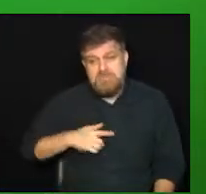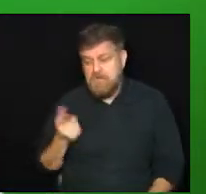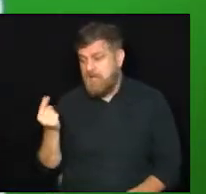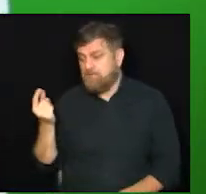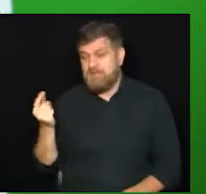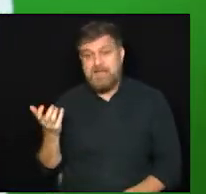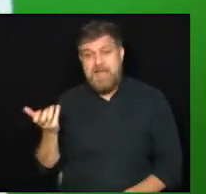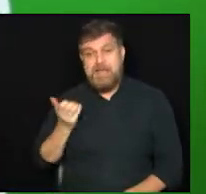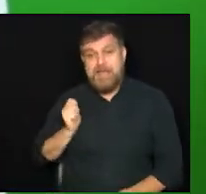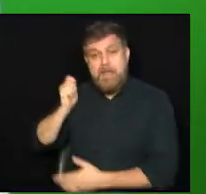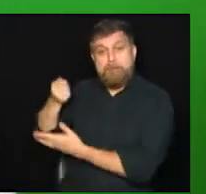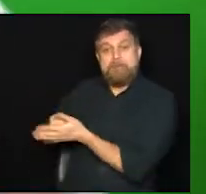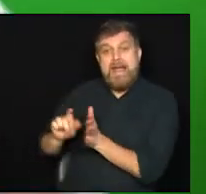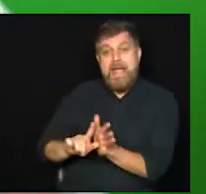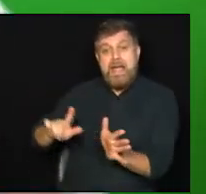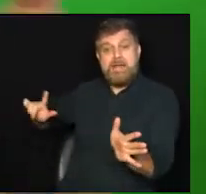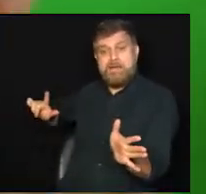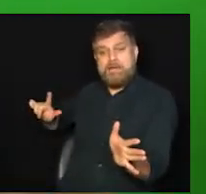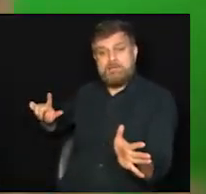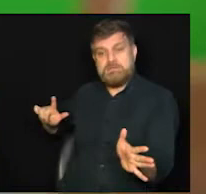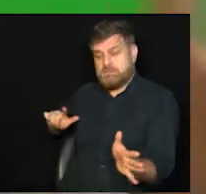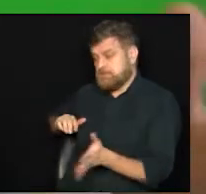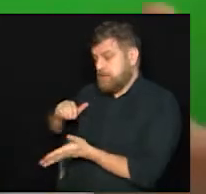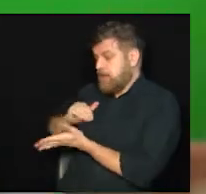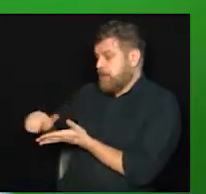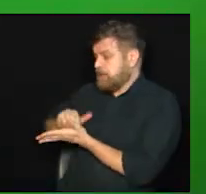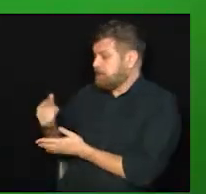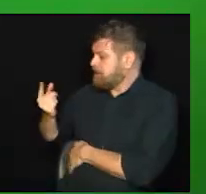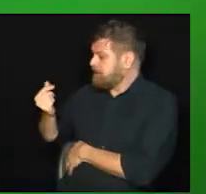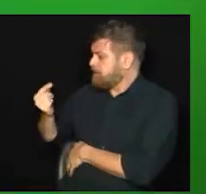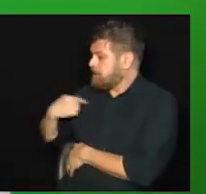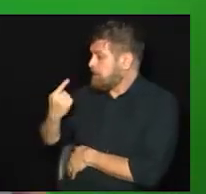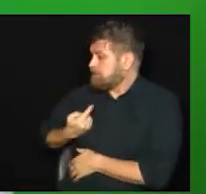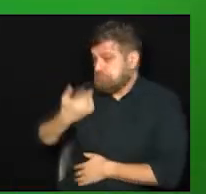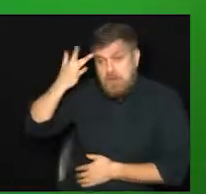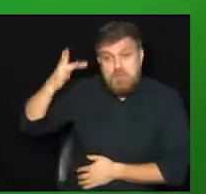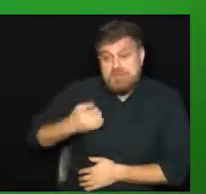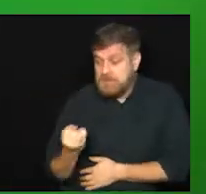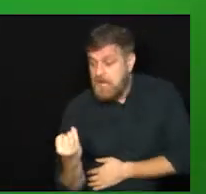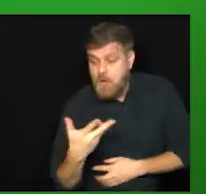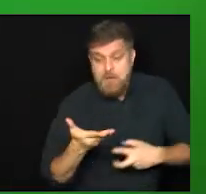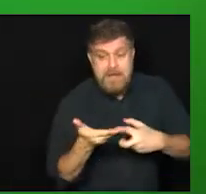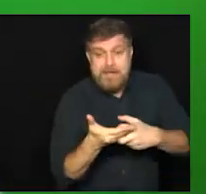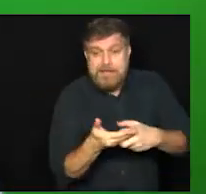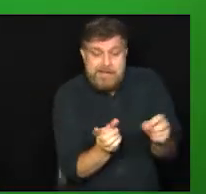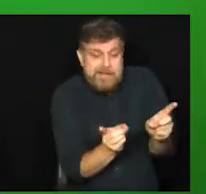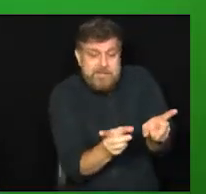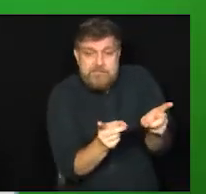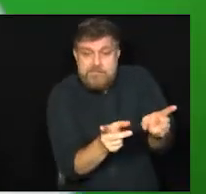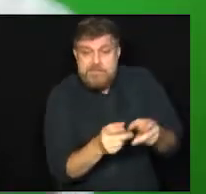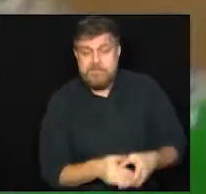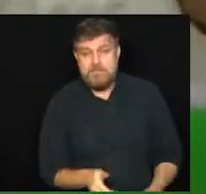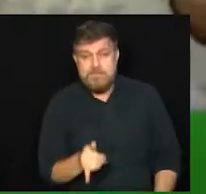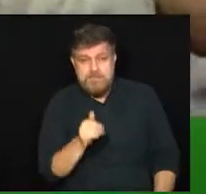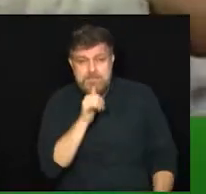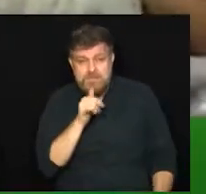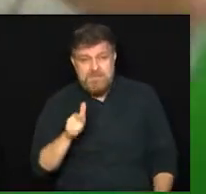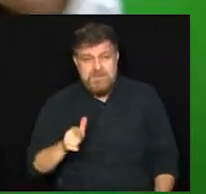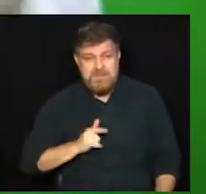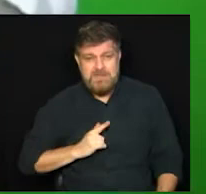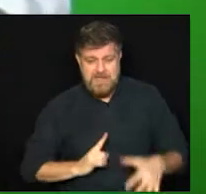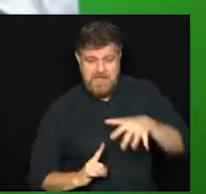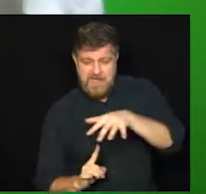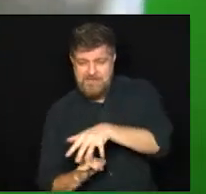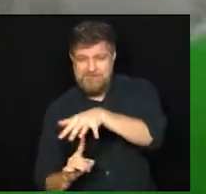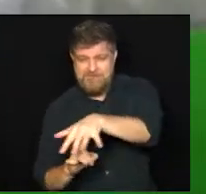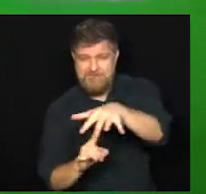receber isso antecipado, sem a gente saber o número. Isso também acontece quando você tem aquelas feiras